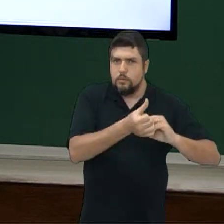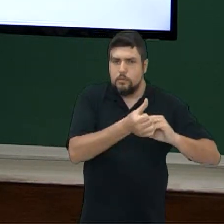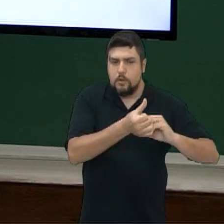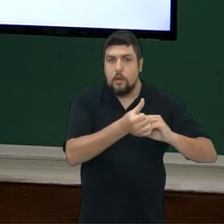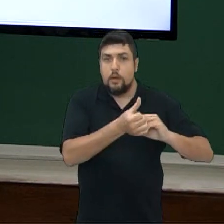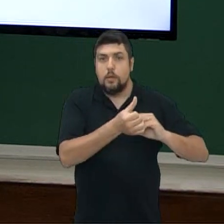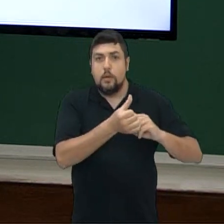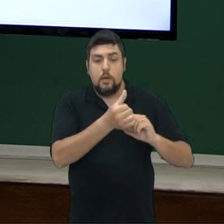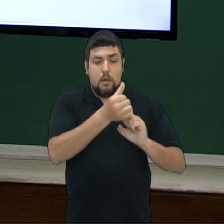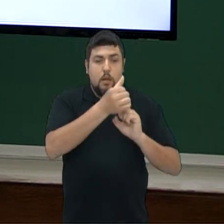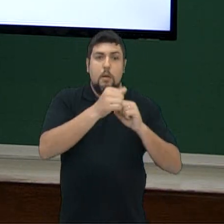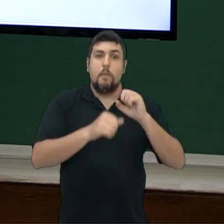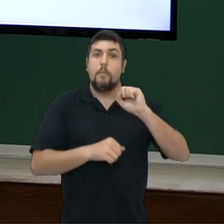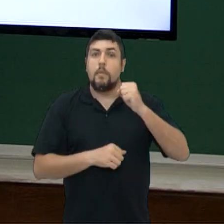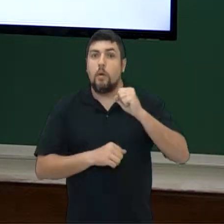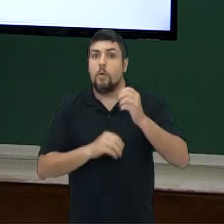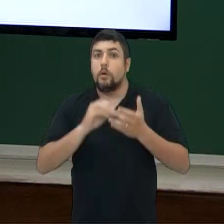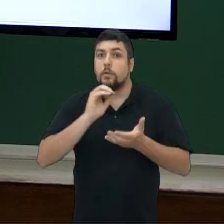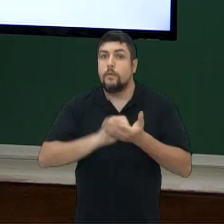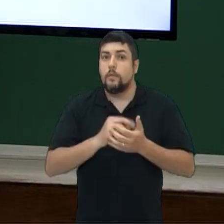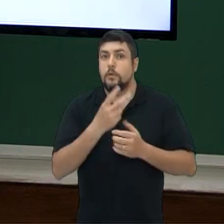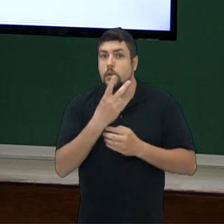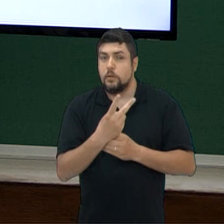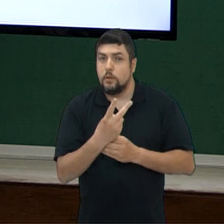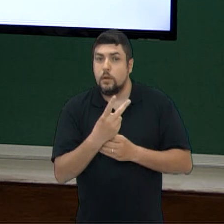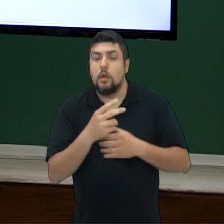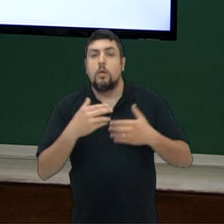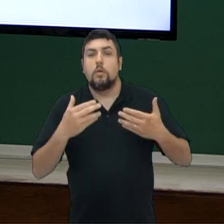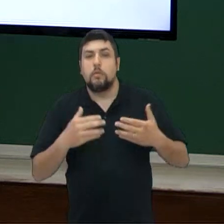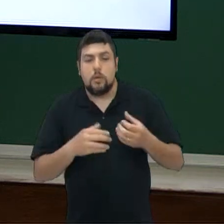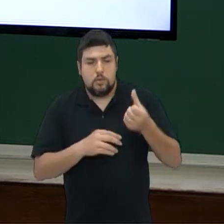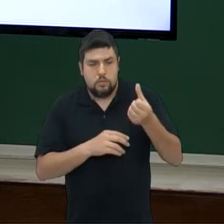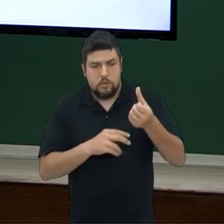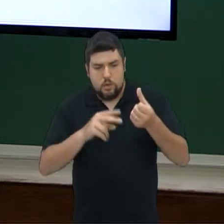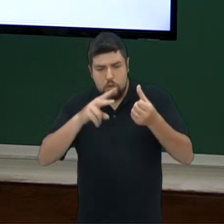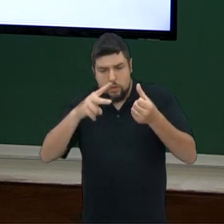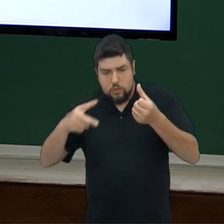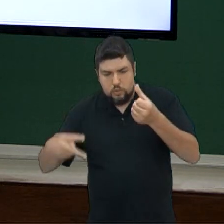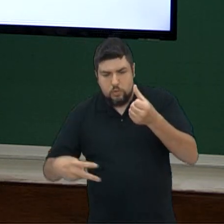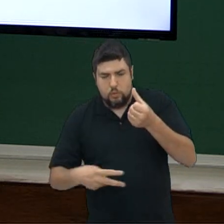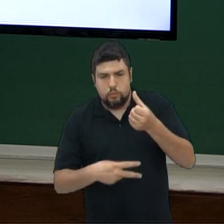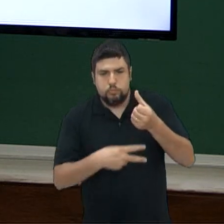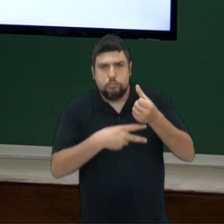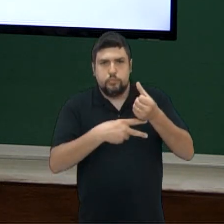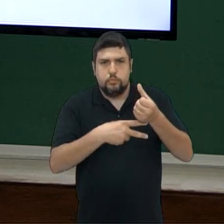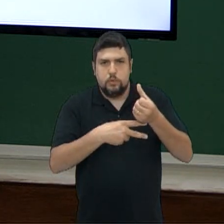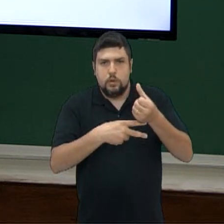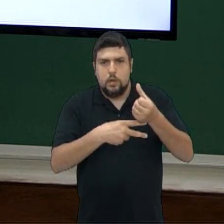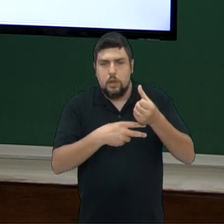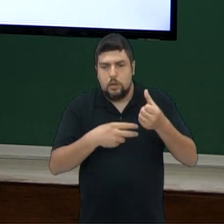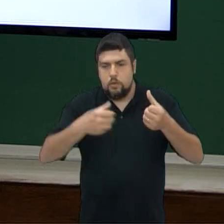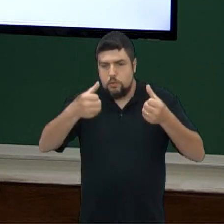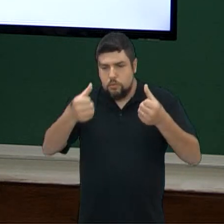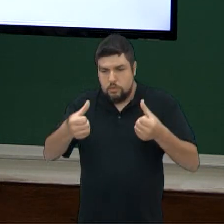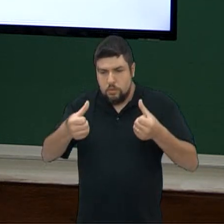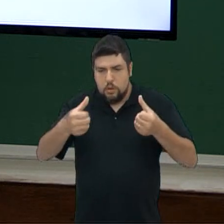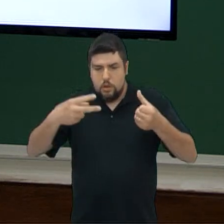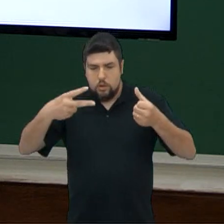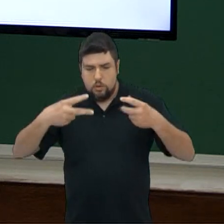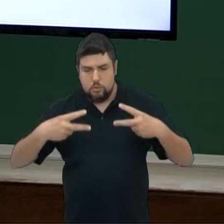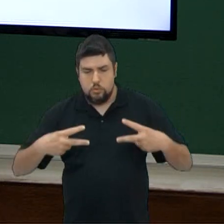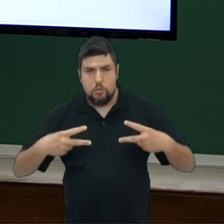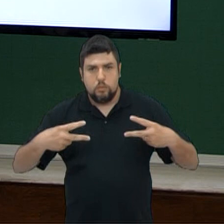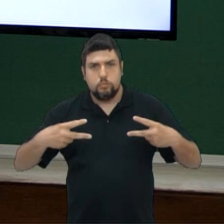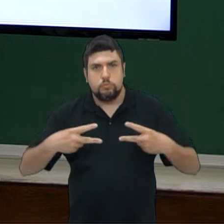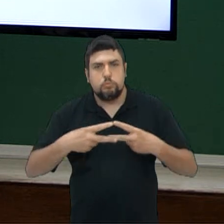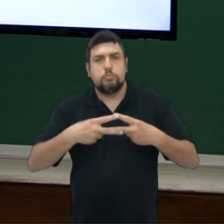para completar 8 faltam mais 2, então esses dois átomos de oxigênio vão fazer uma dupla ligação,